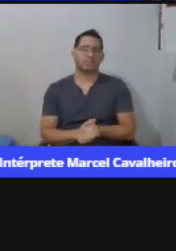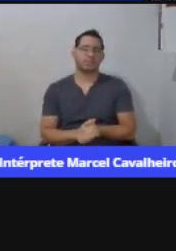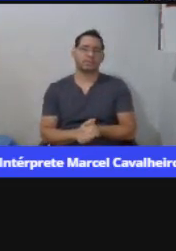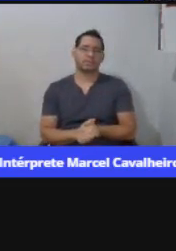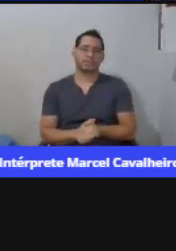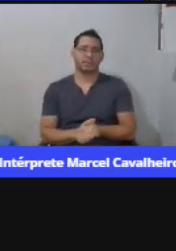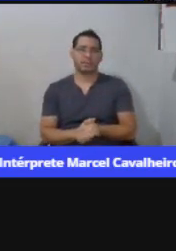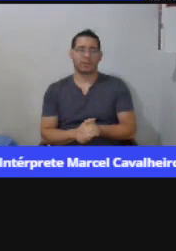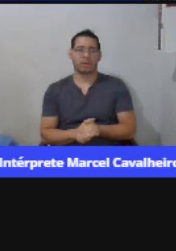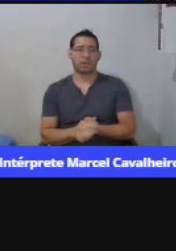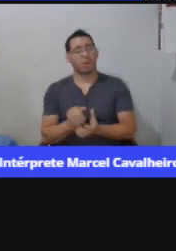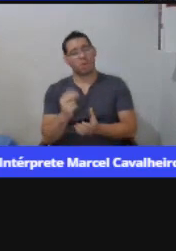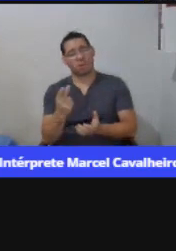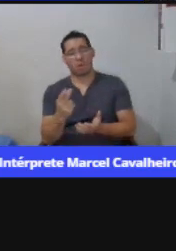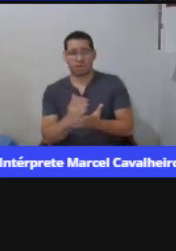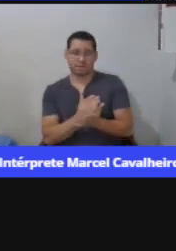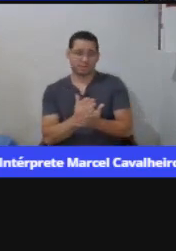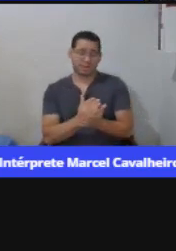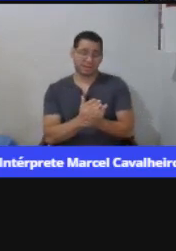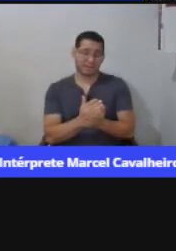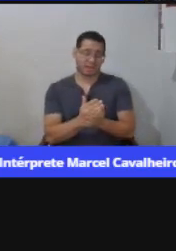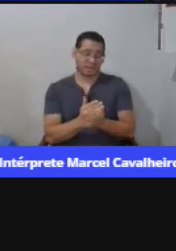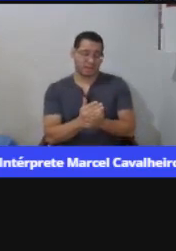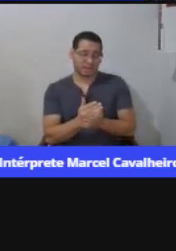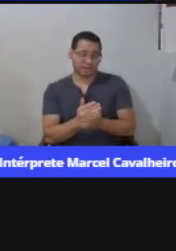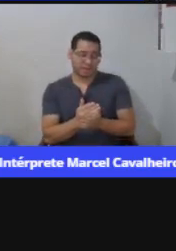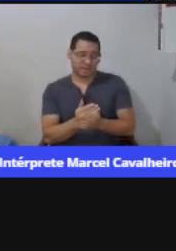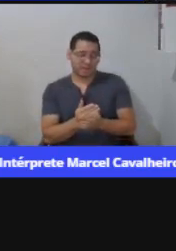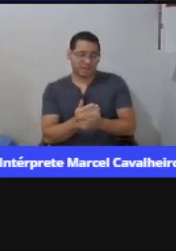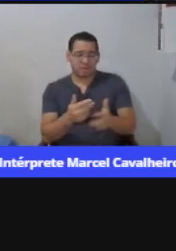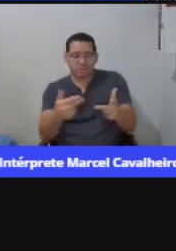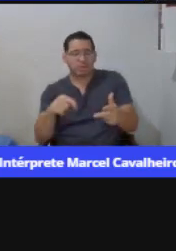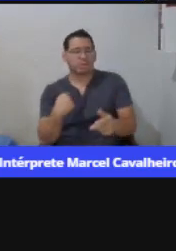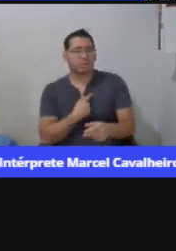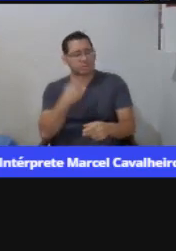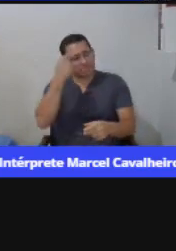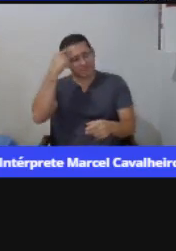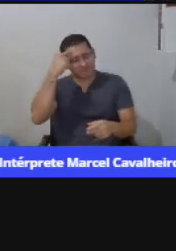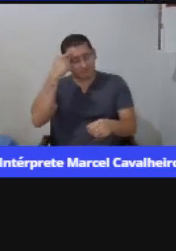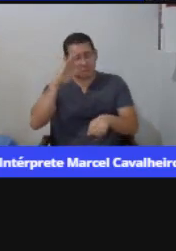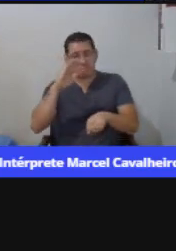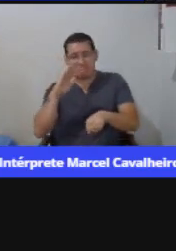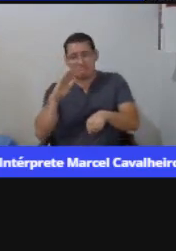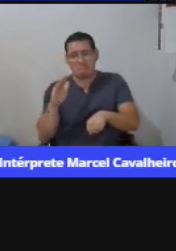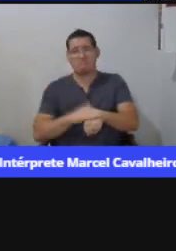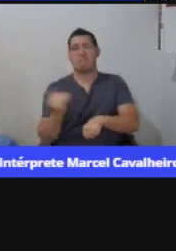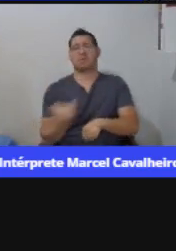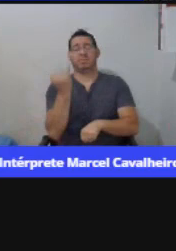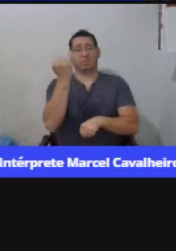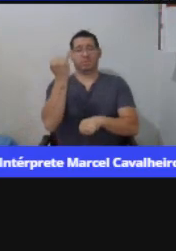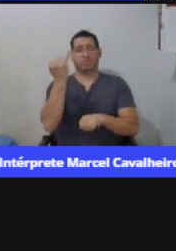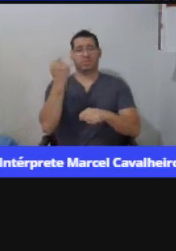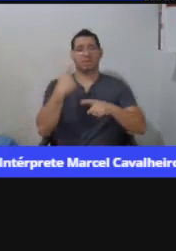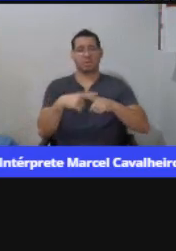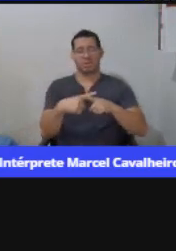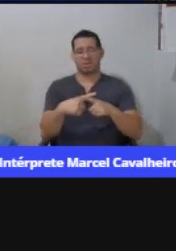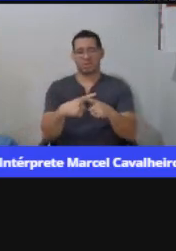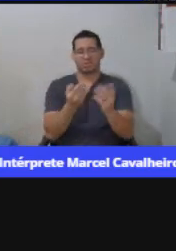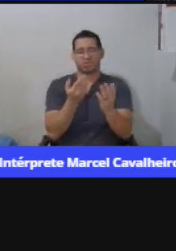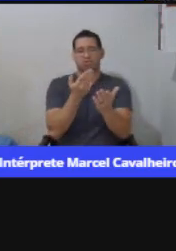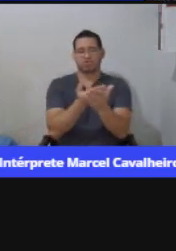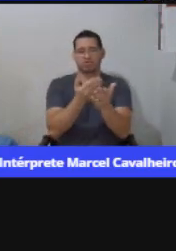no nosso ponto de vista, as que são mais prioritárias nesse momento por conta do estudo remoto